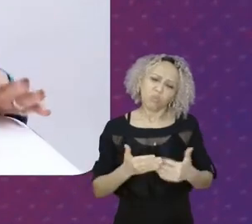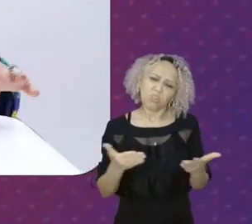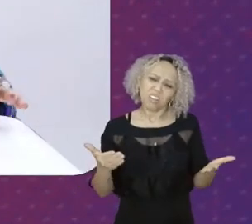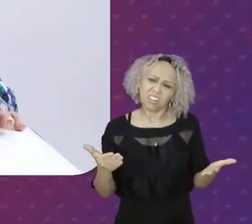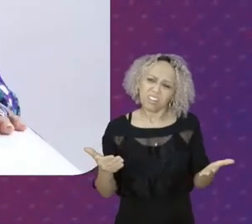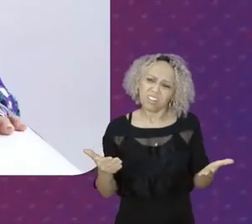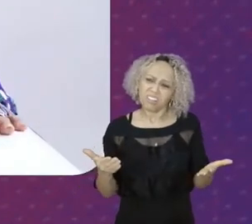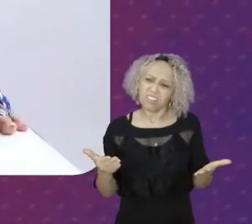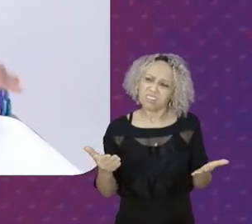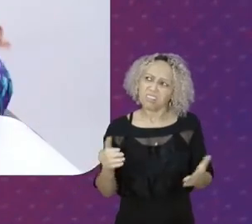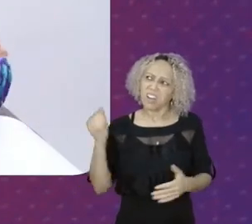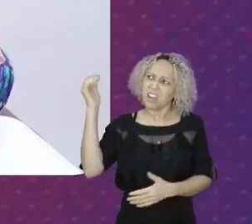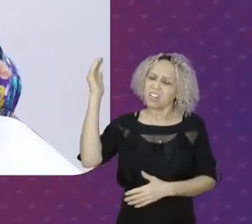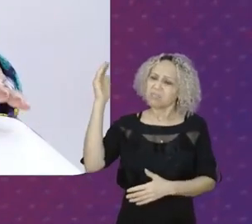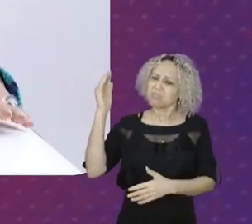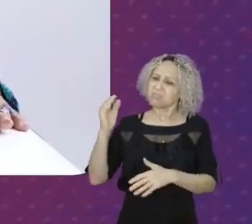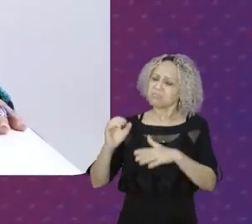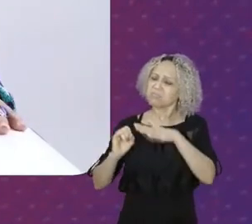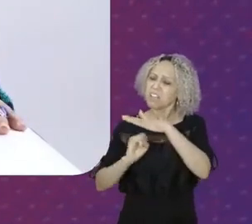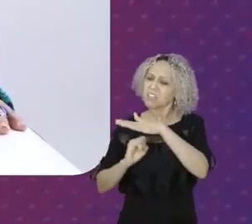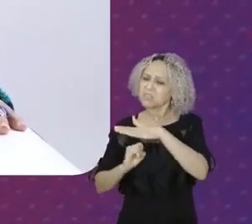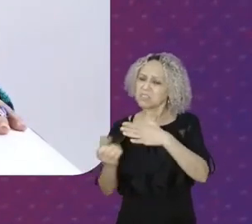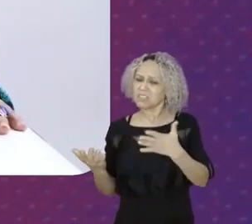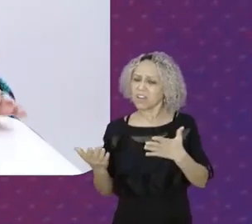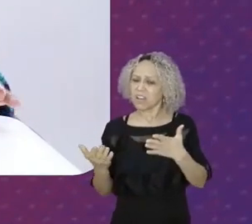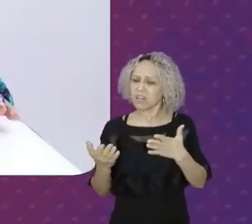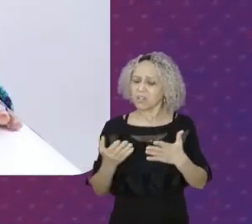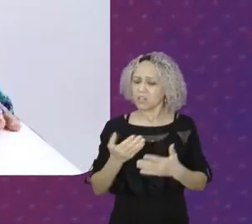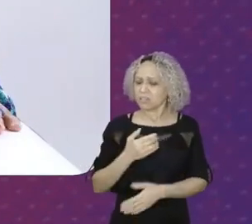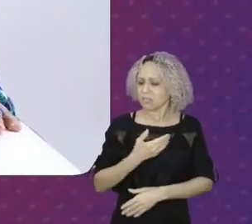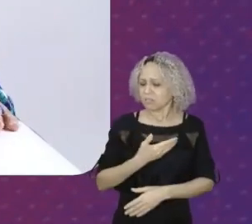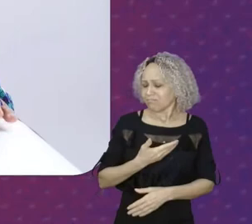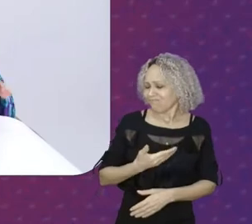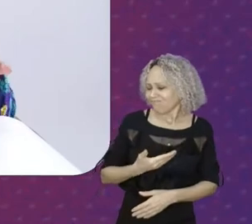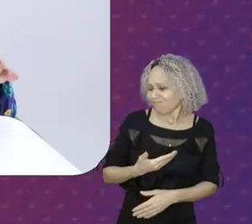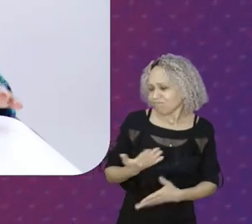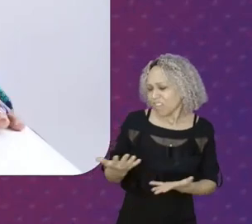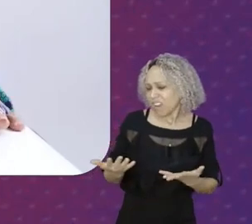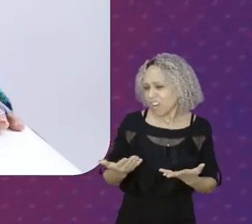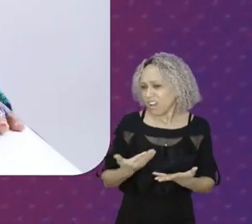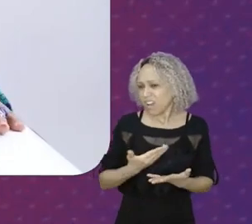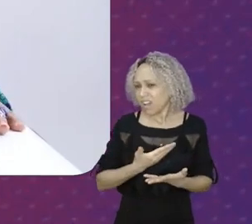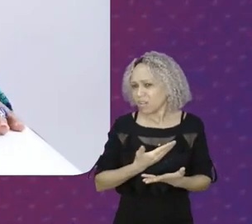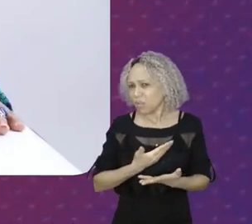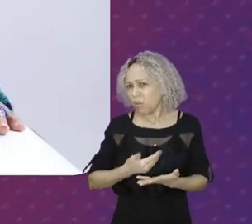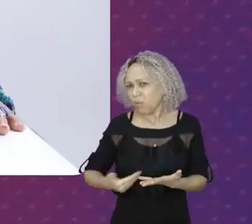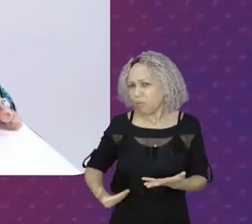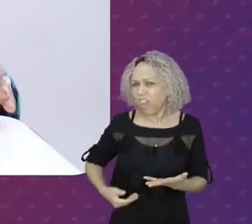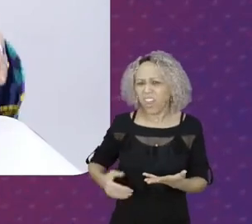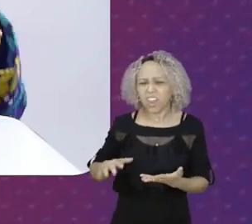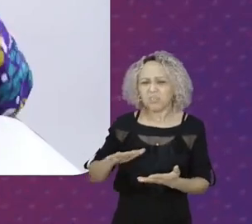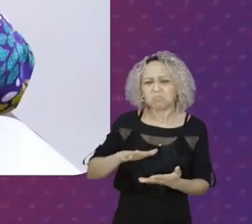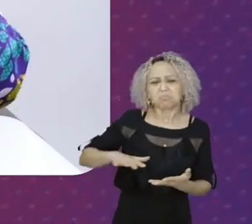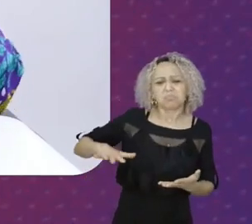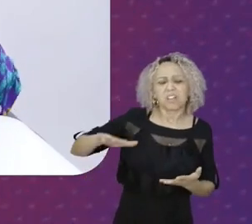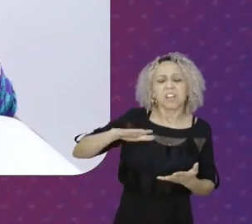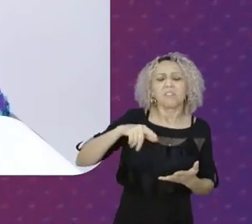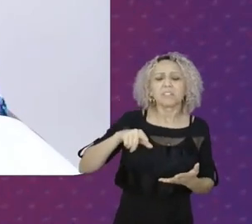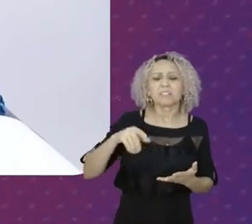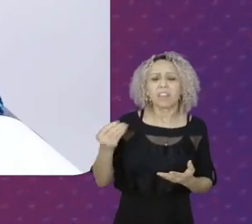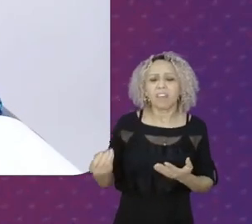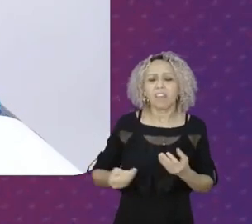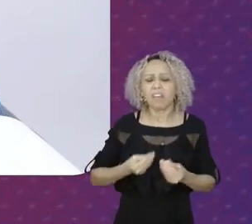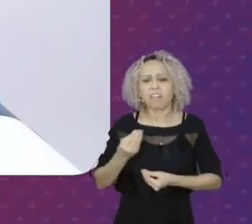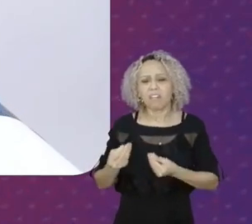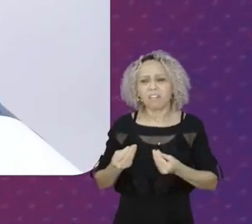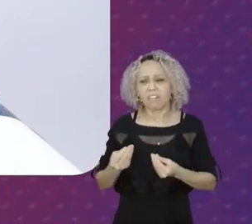especializou em massacrar iniciativas que venham das periferias, que venham das pessoas negras. Né? Então,